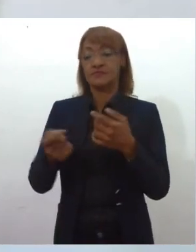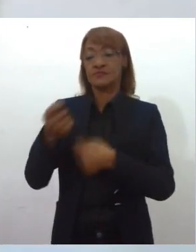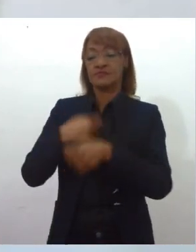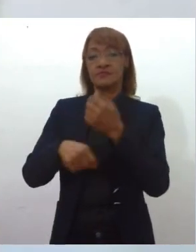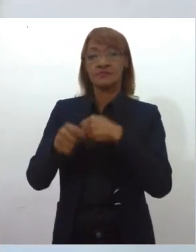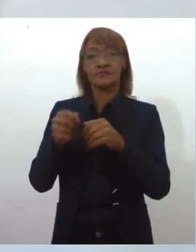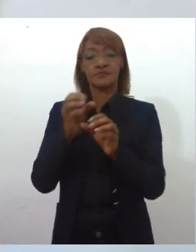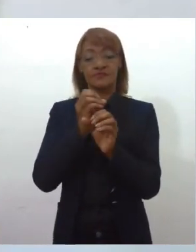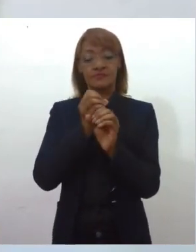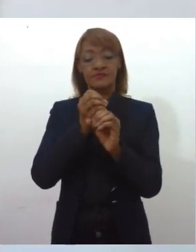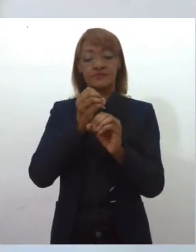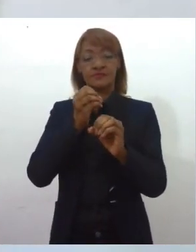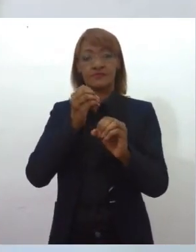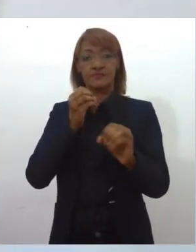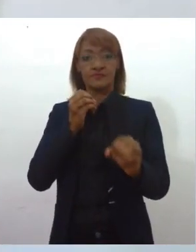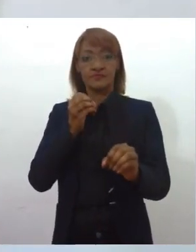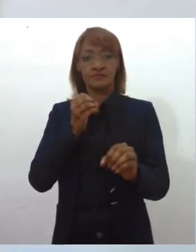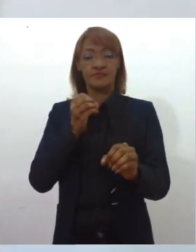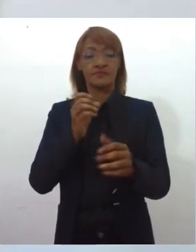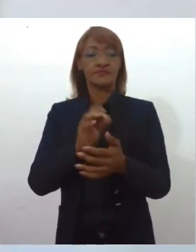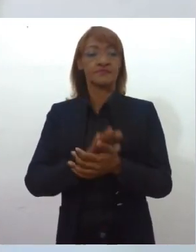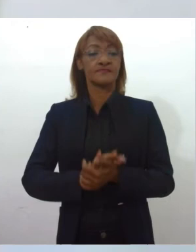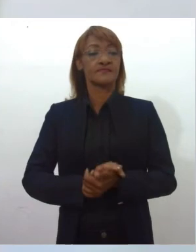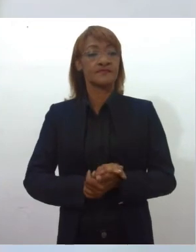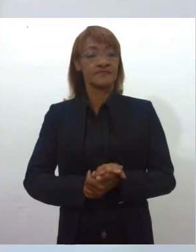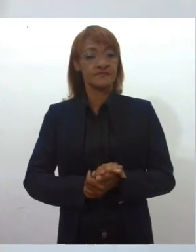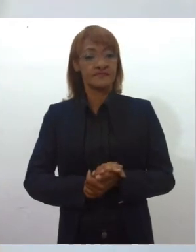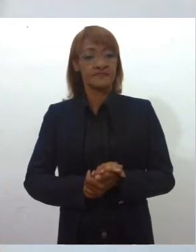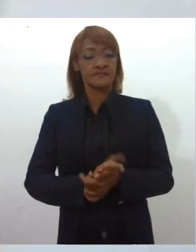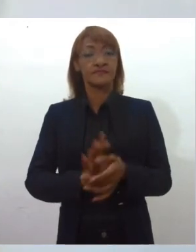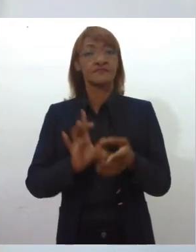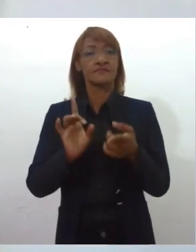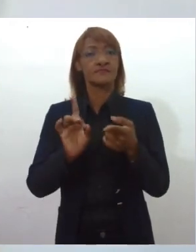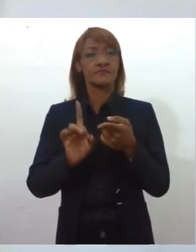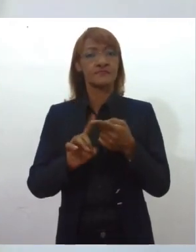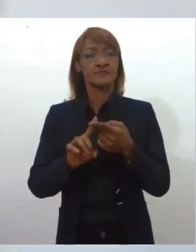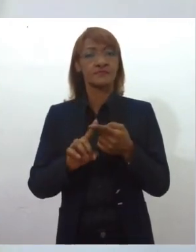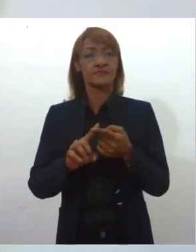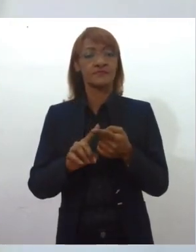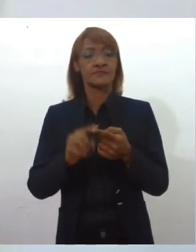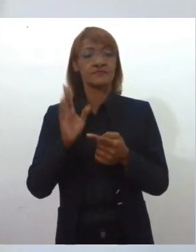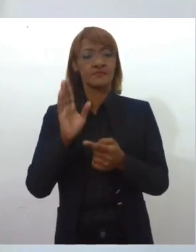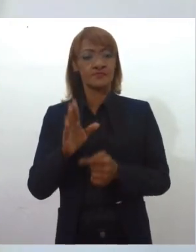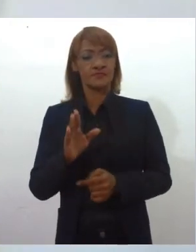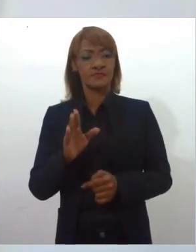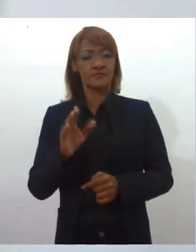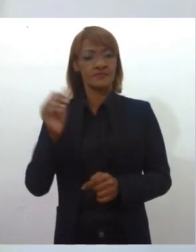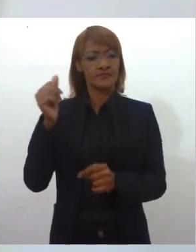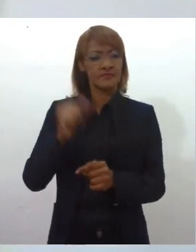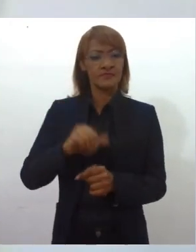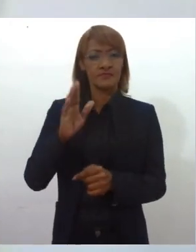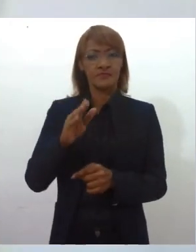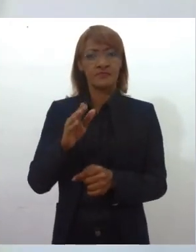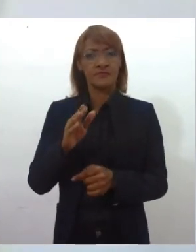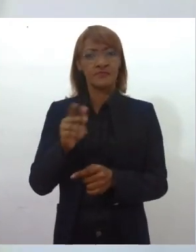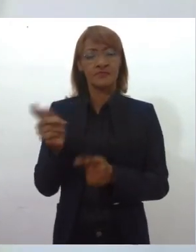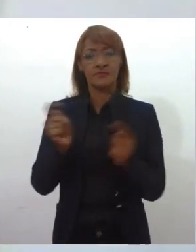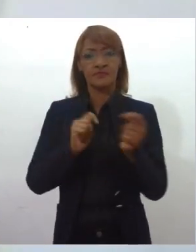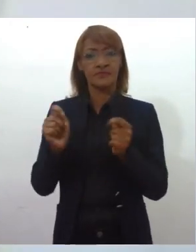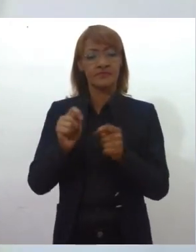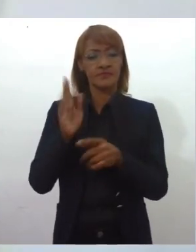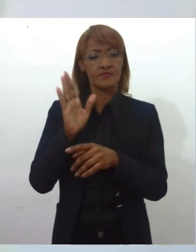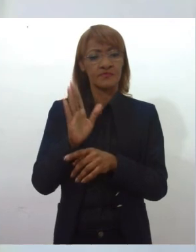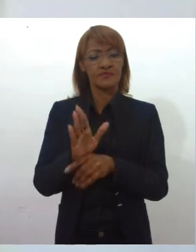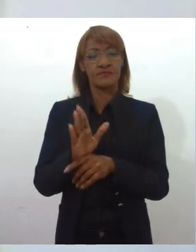de produção e administração, tá? E mais uma vaga para um bolsista na área de economia. A ideia é que